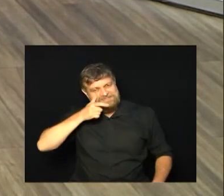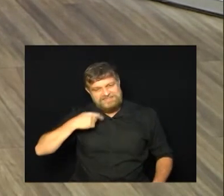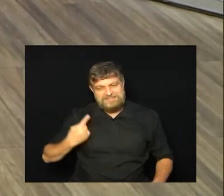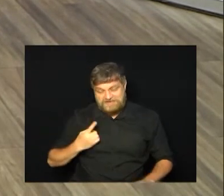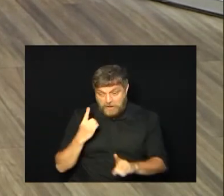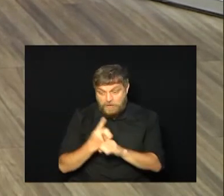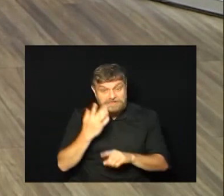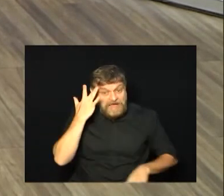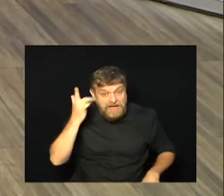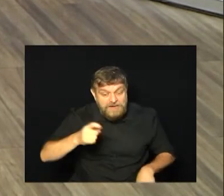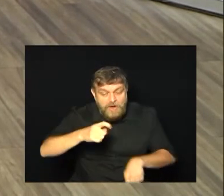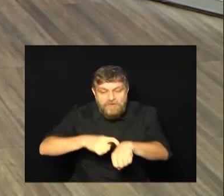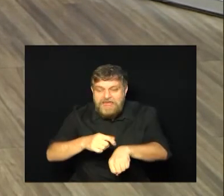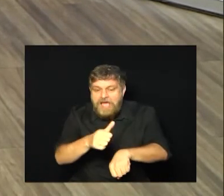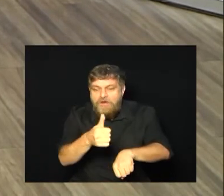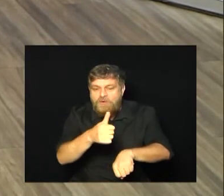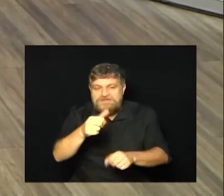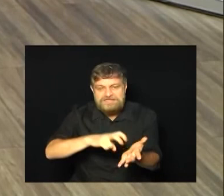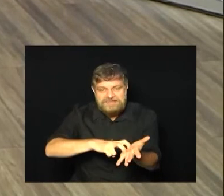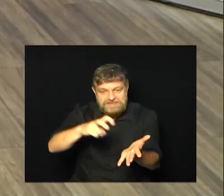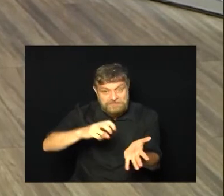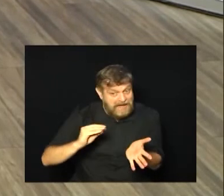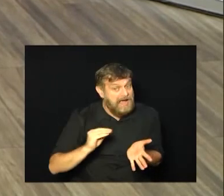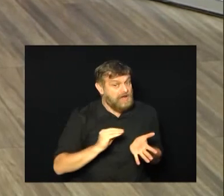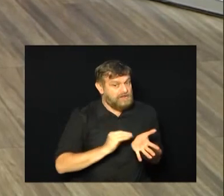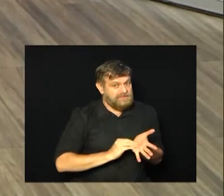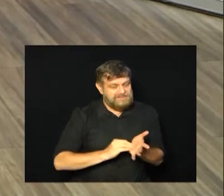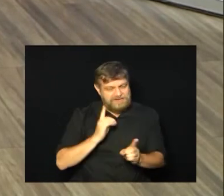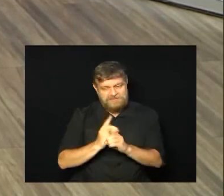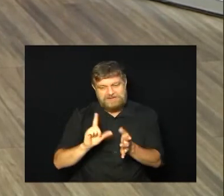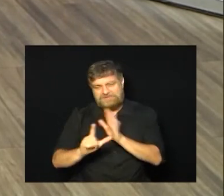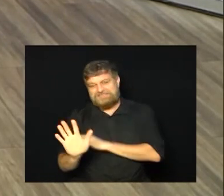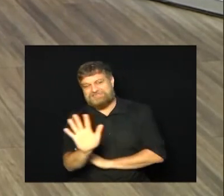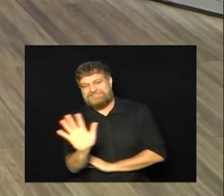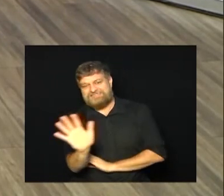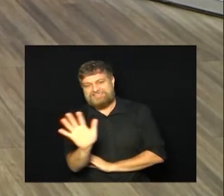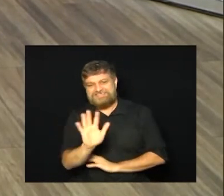e nos vemos amanhã, 11 horas da manhã. Anote aí na sua agenda, hein? Até lá. Tchau, tchau.